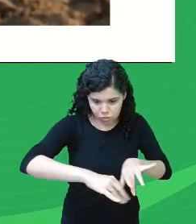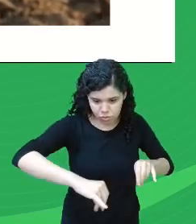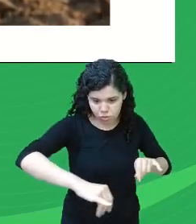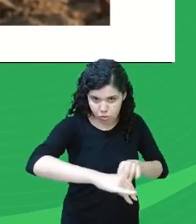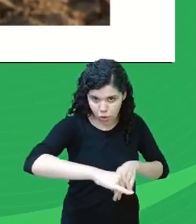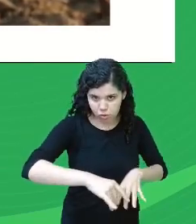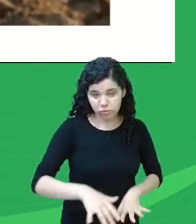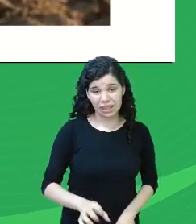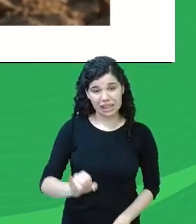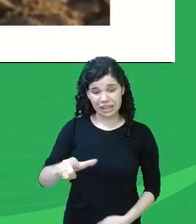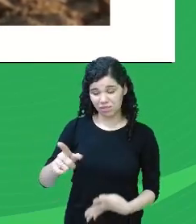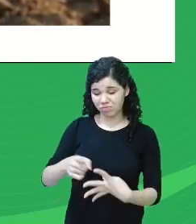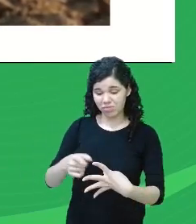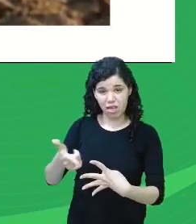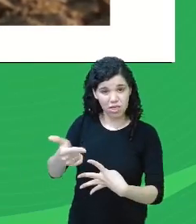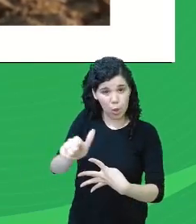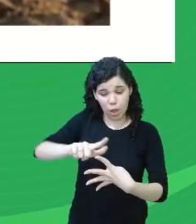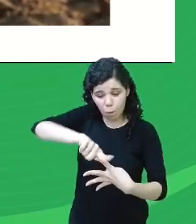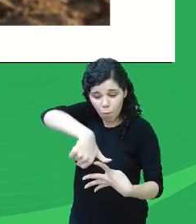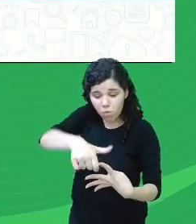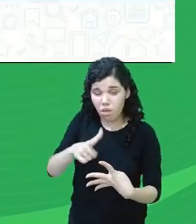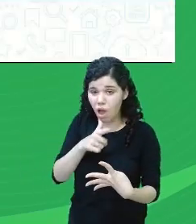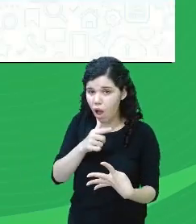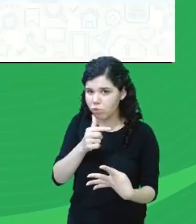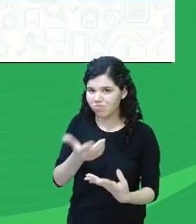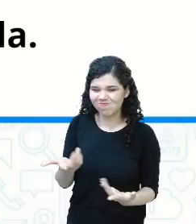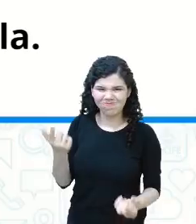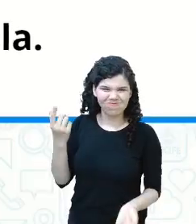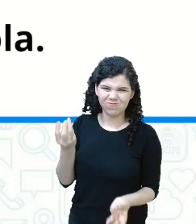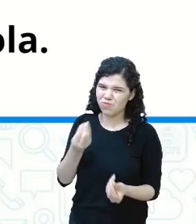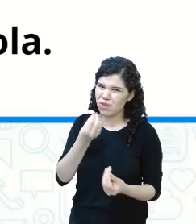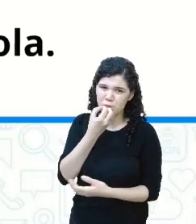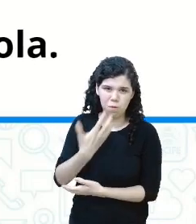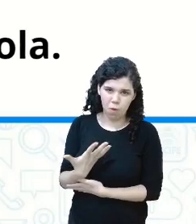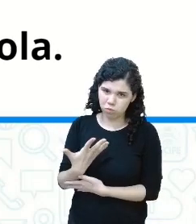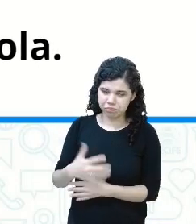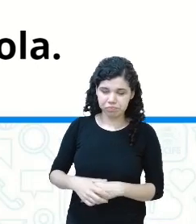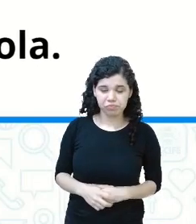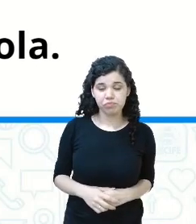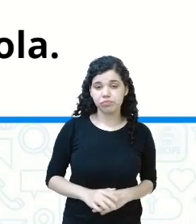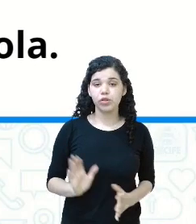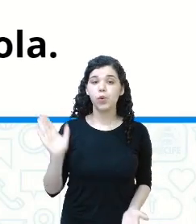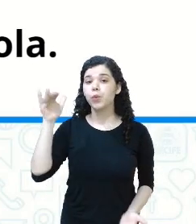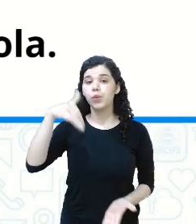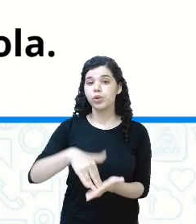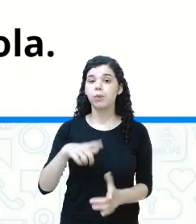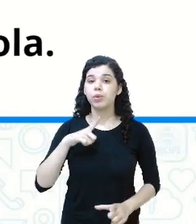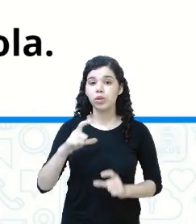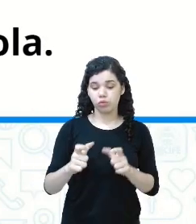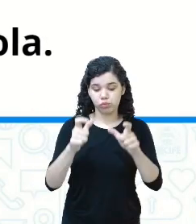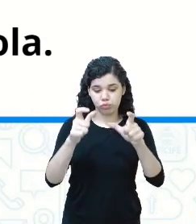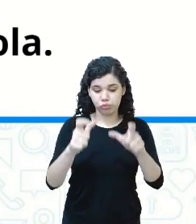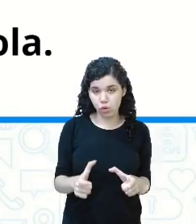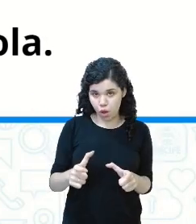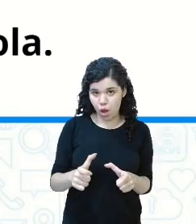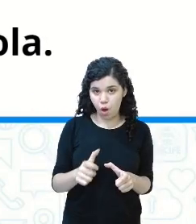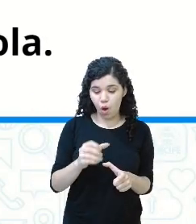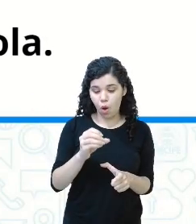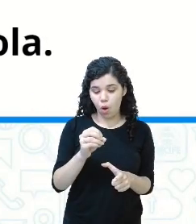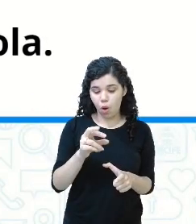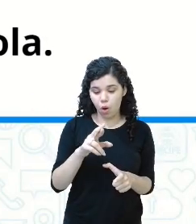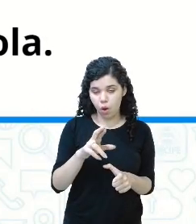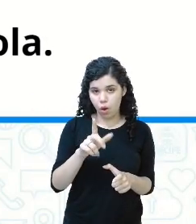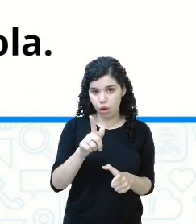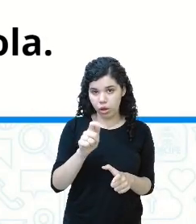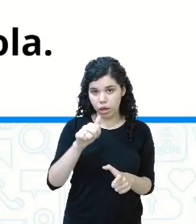falta água, não vai ser tão legal para essa plantação. E por último, a gente tem o solo orgânico, que é o recomendado,